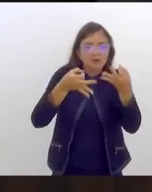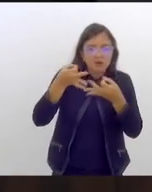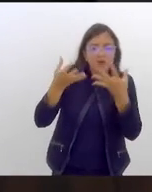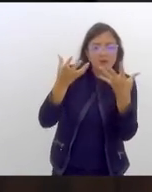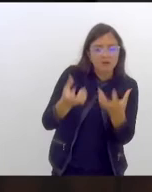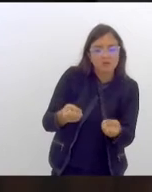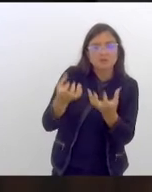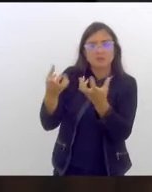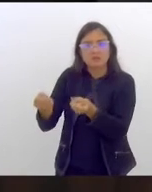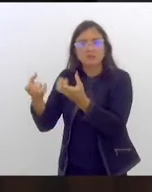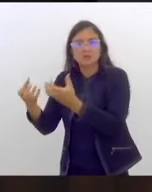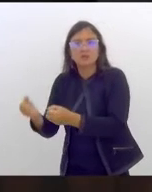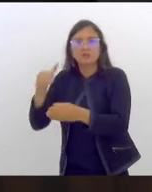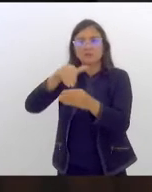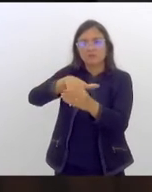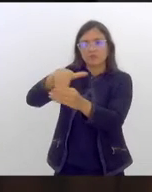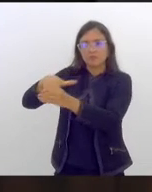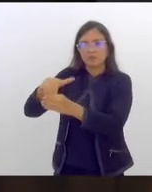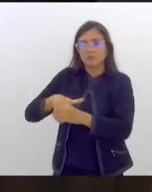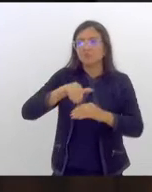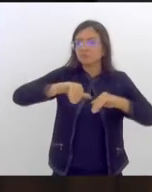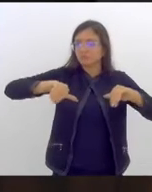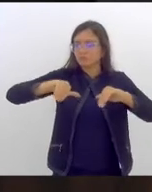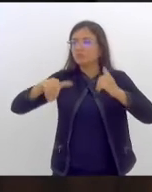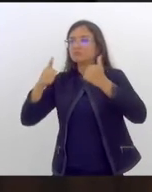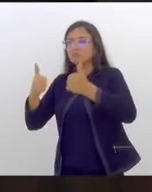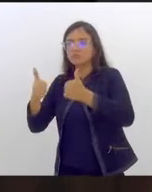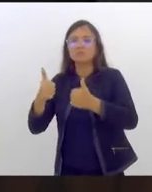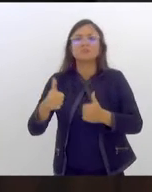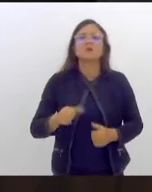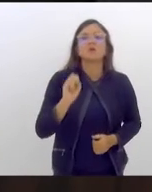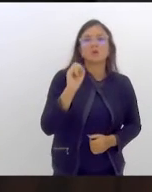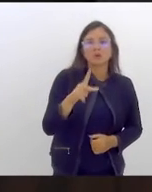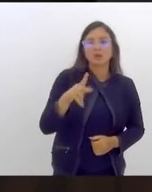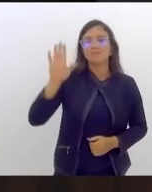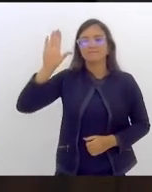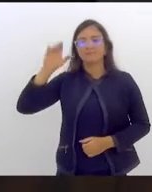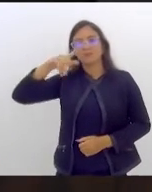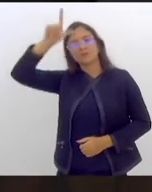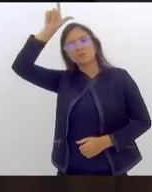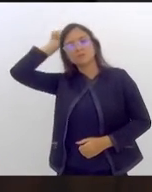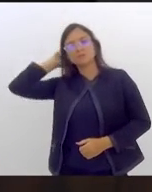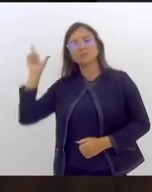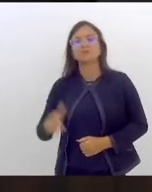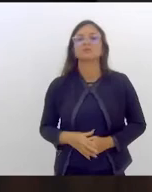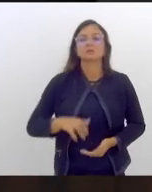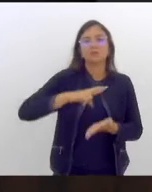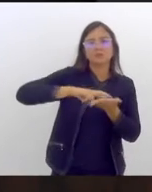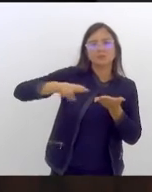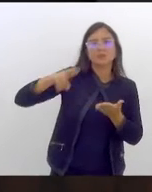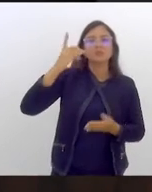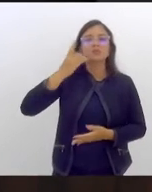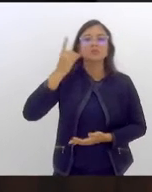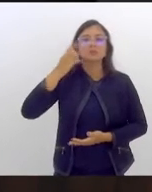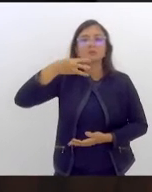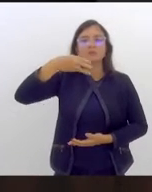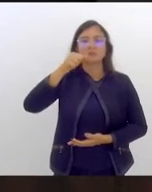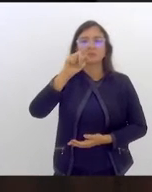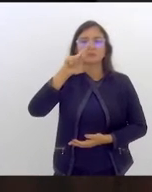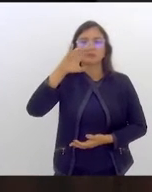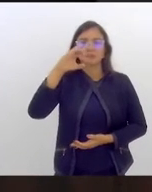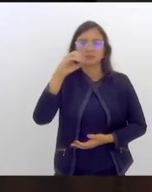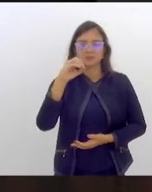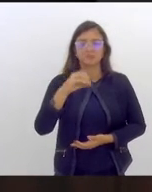com voto em separado favorável com ressalva do deputado Luiz Paulo relatou Deputado Márcio